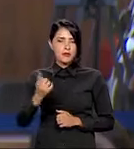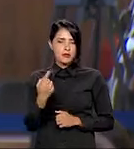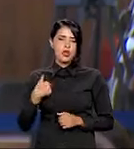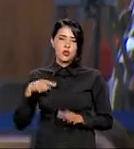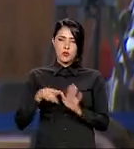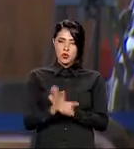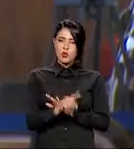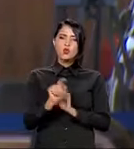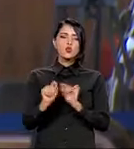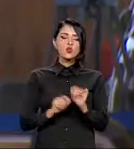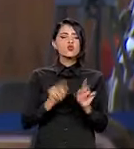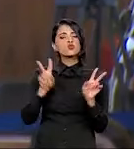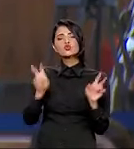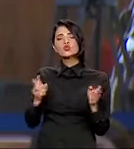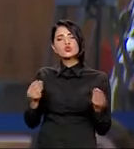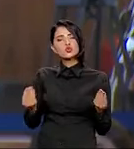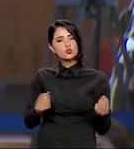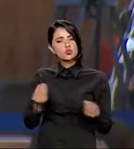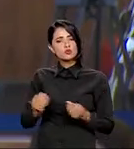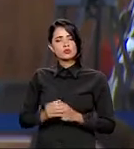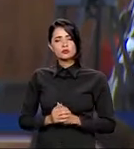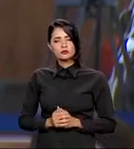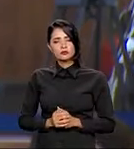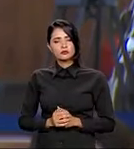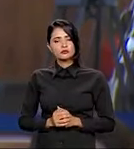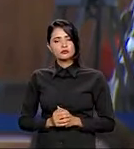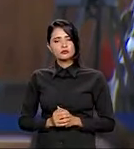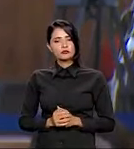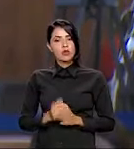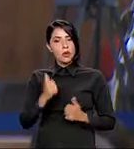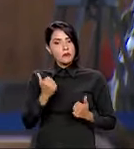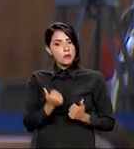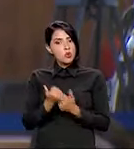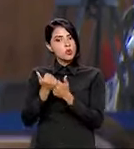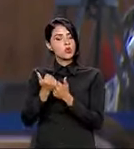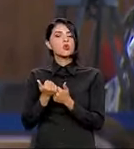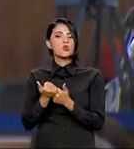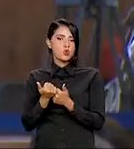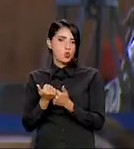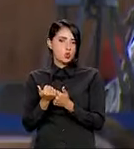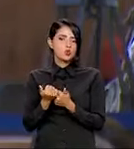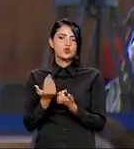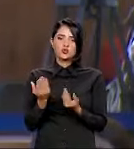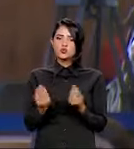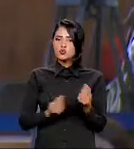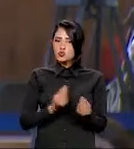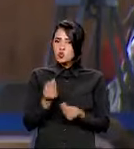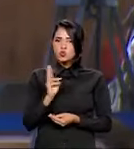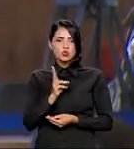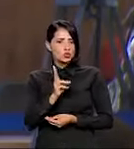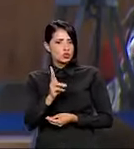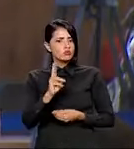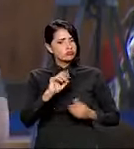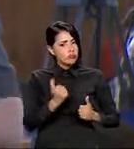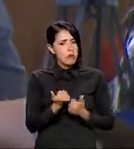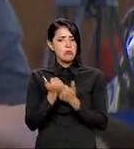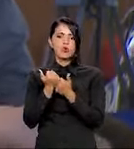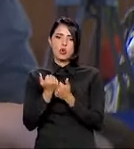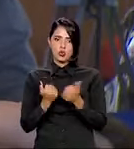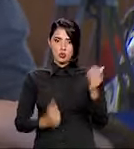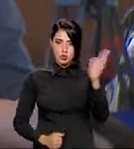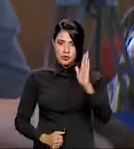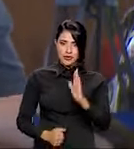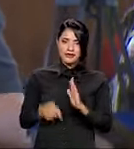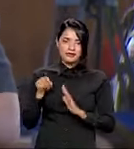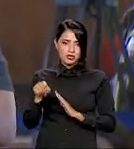queria perguntar sobre o apoio, como continua o apoio